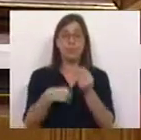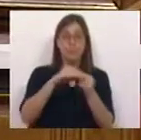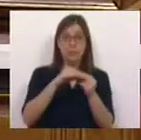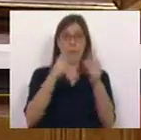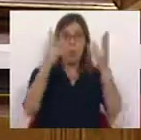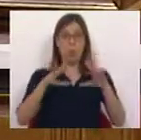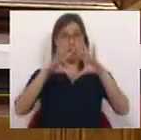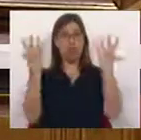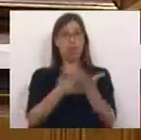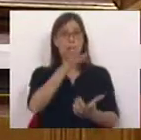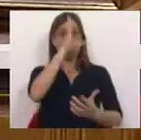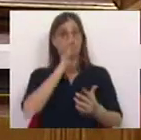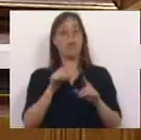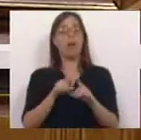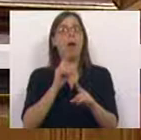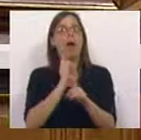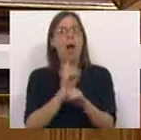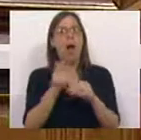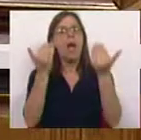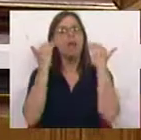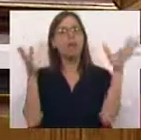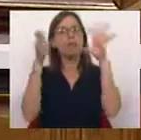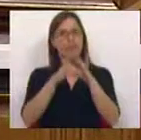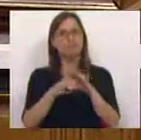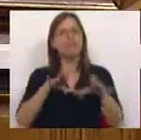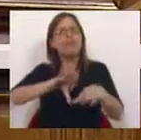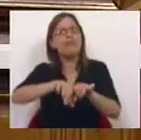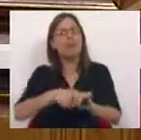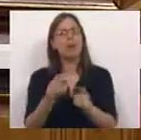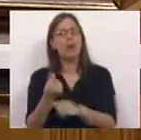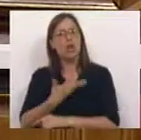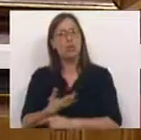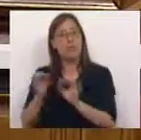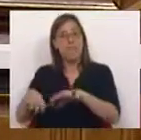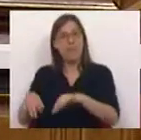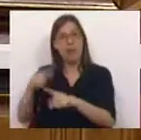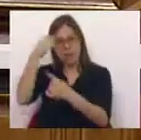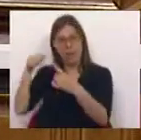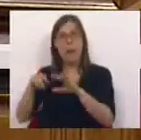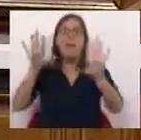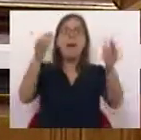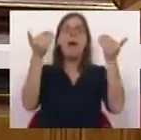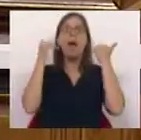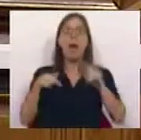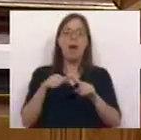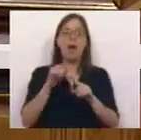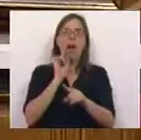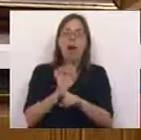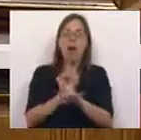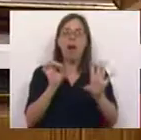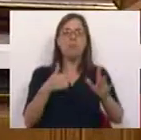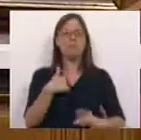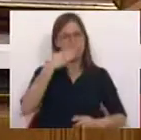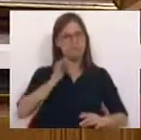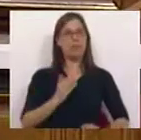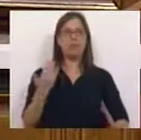anexos da Conta Geral do Estado ainda contêm informação sobre a distribuição dos cativos finais, mas essa informação, ainda assim, não